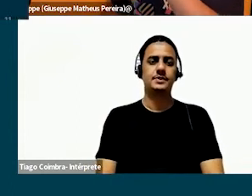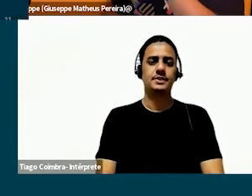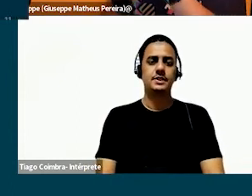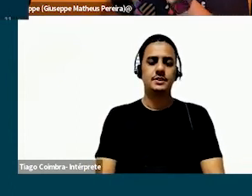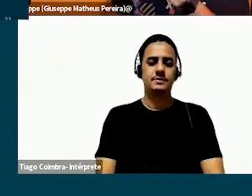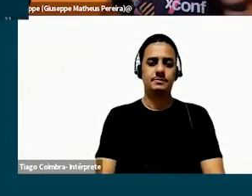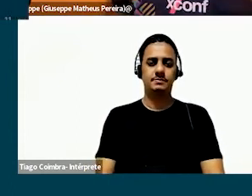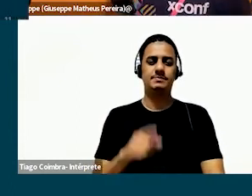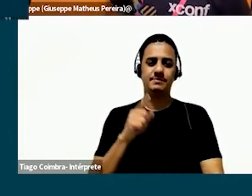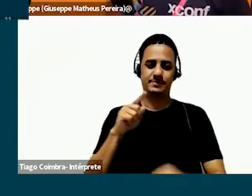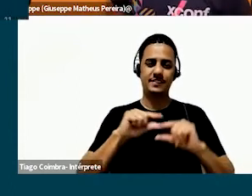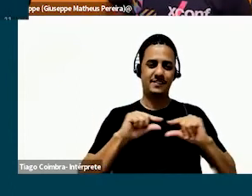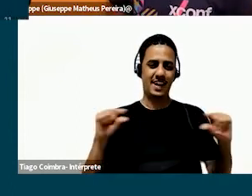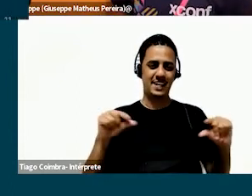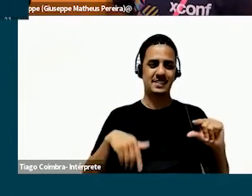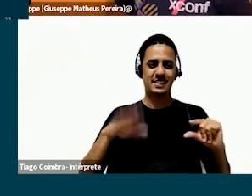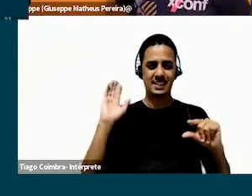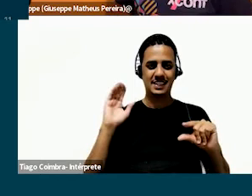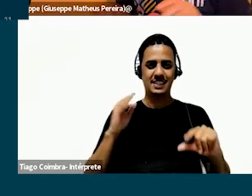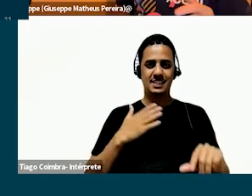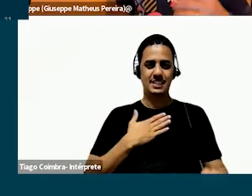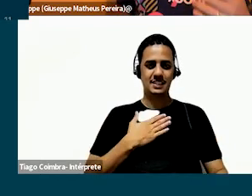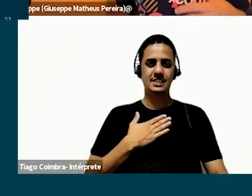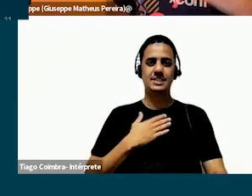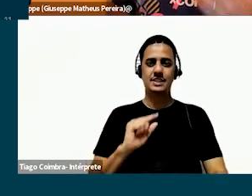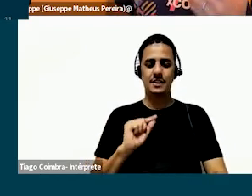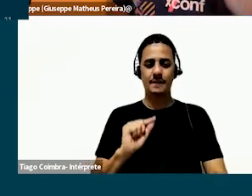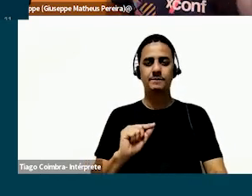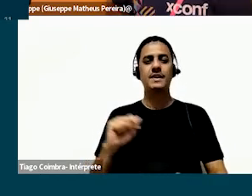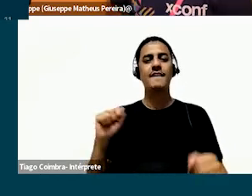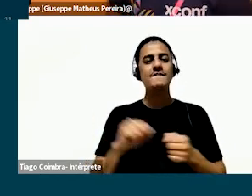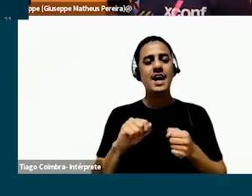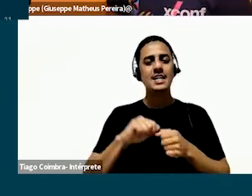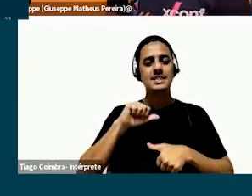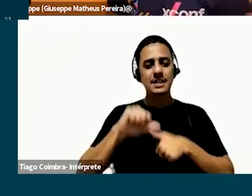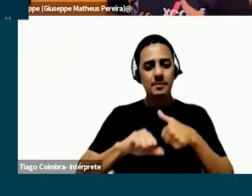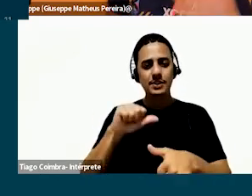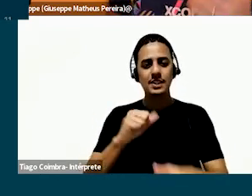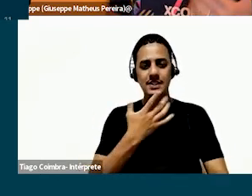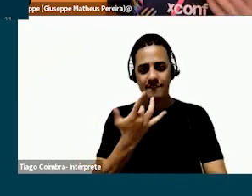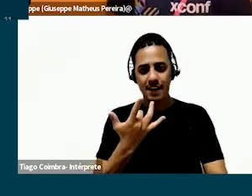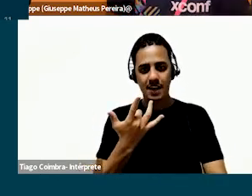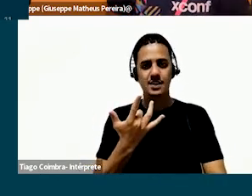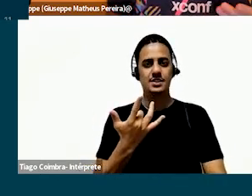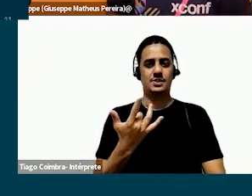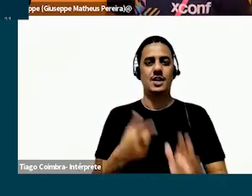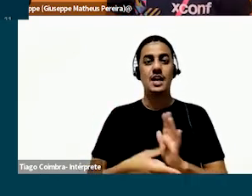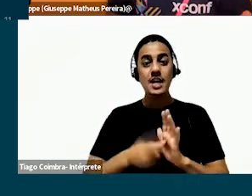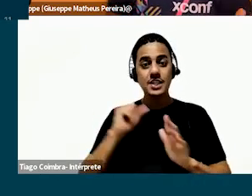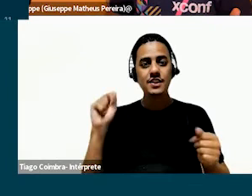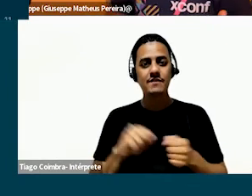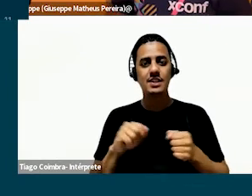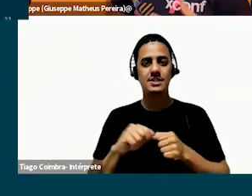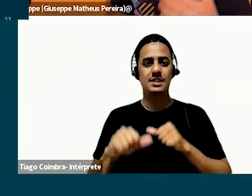E aqui eu trago uma fala muito XP, acho que é por causa do meu viés, mas faça a mudança ser fácil antes de fazer a mudança,